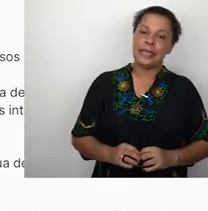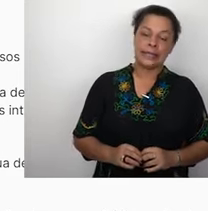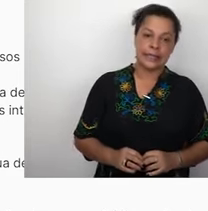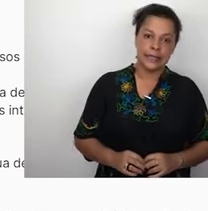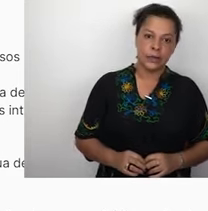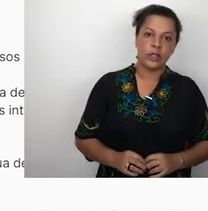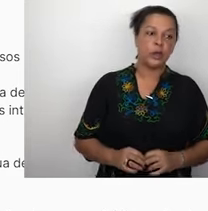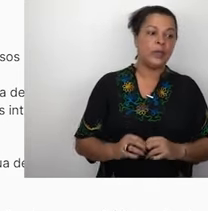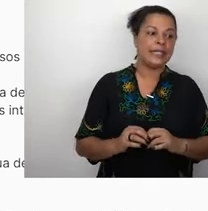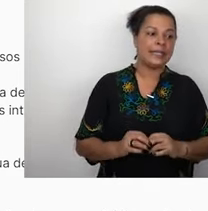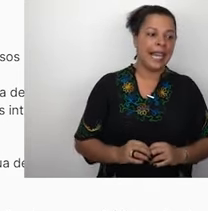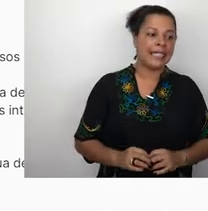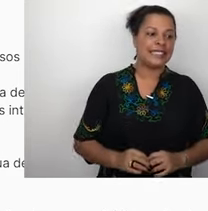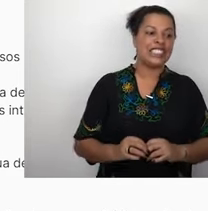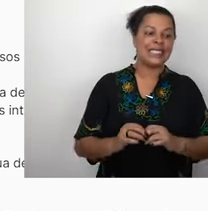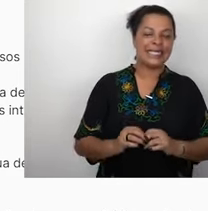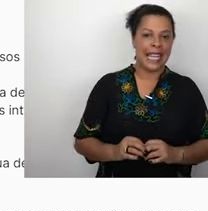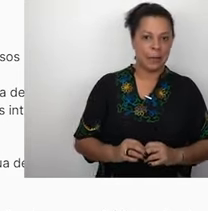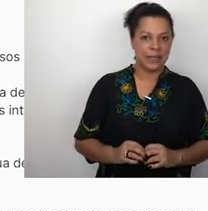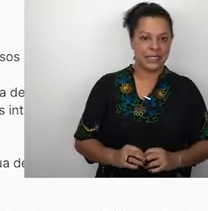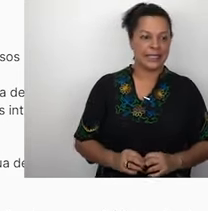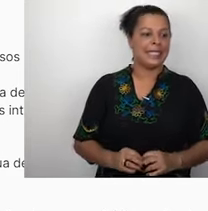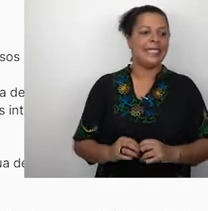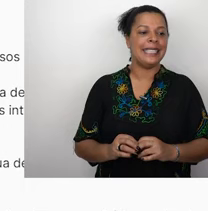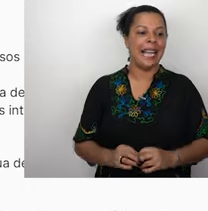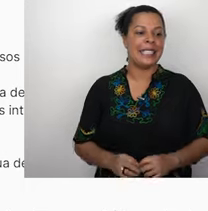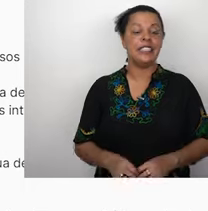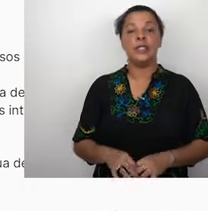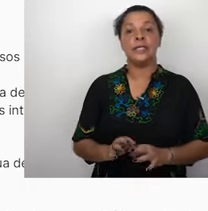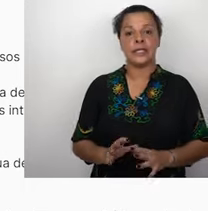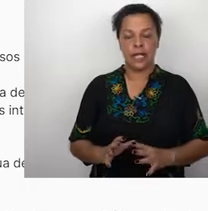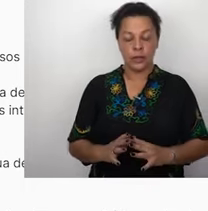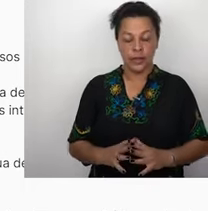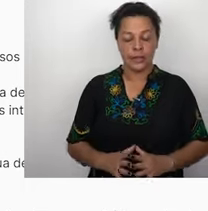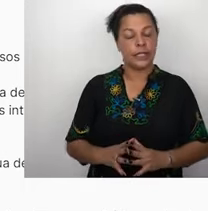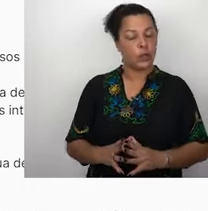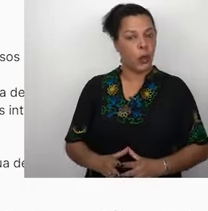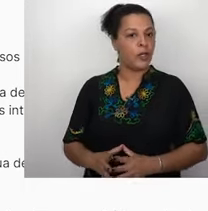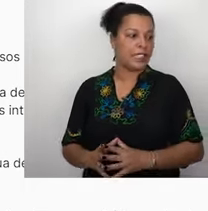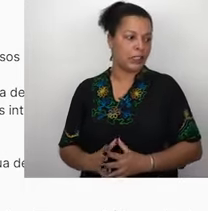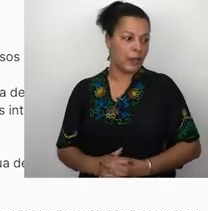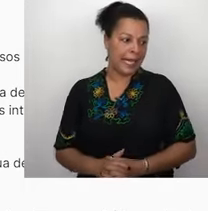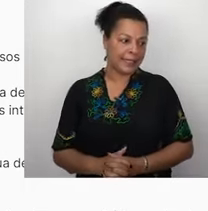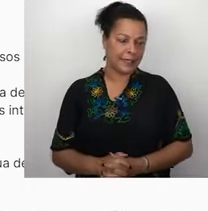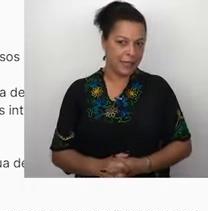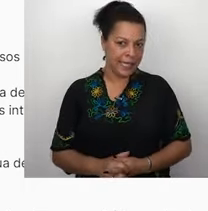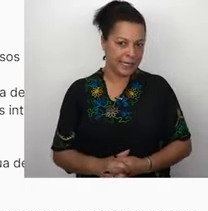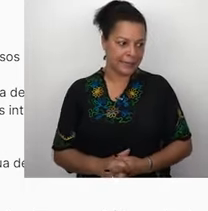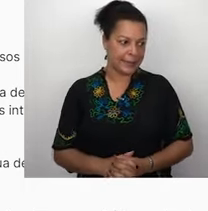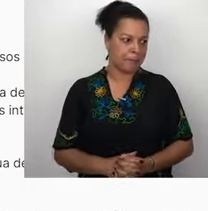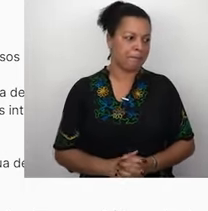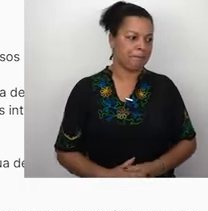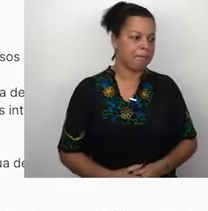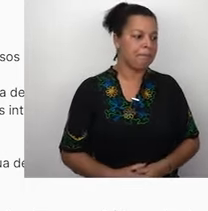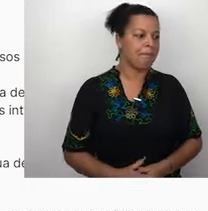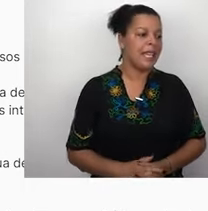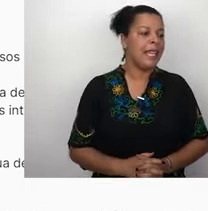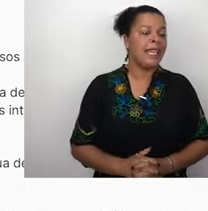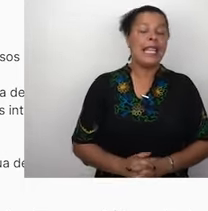foram estabelecidos unidades de intérpretes ligadas aos escritórios regionais da